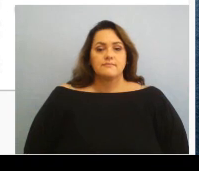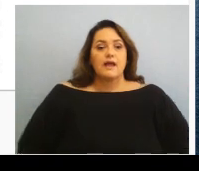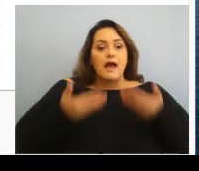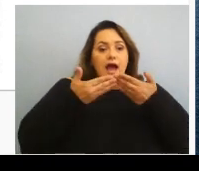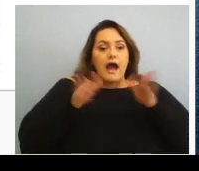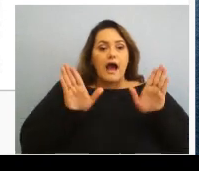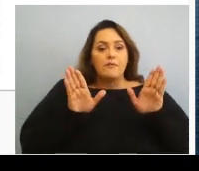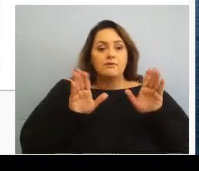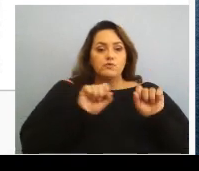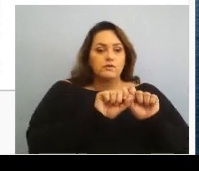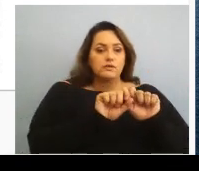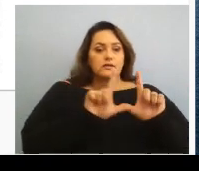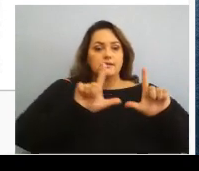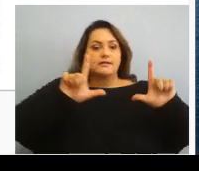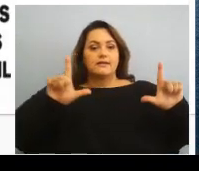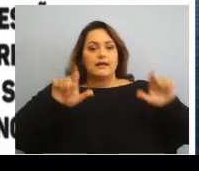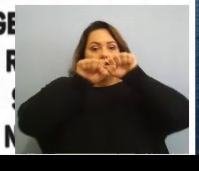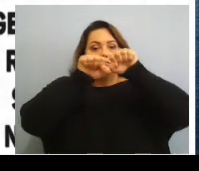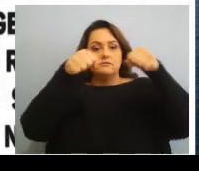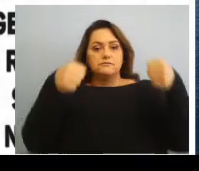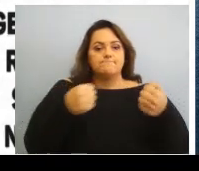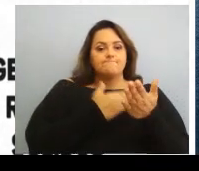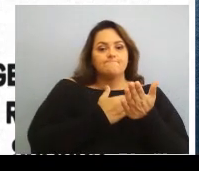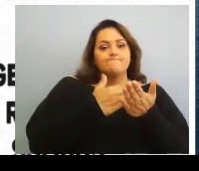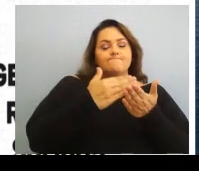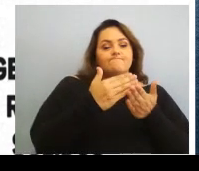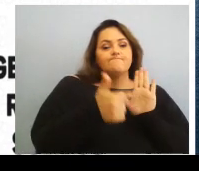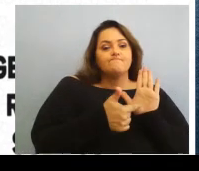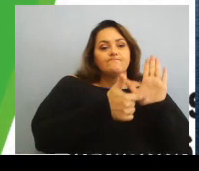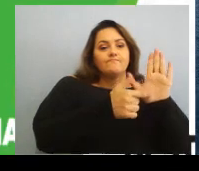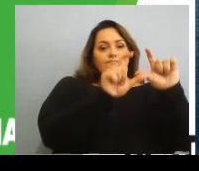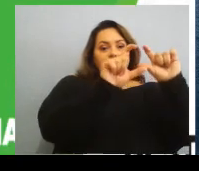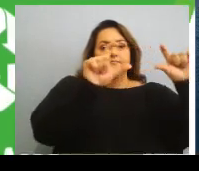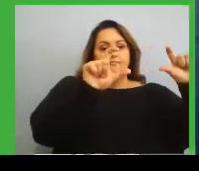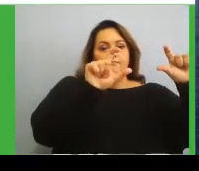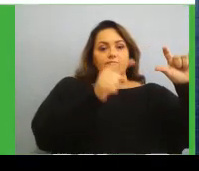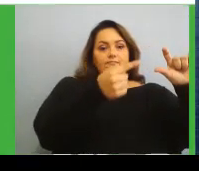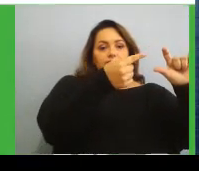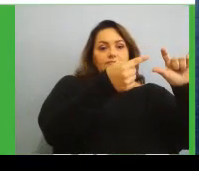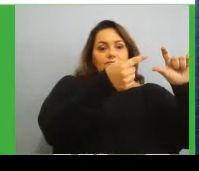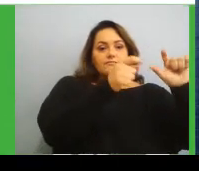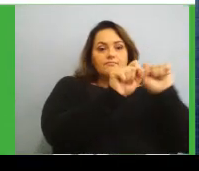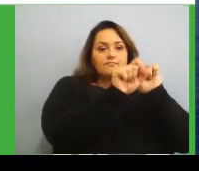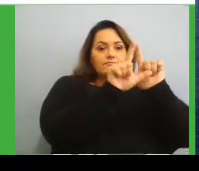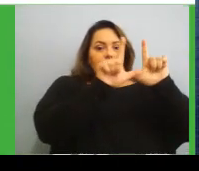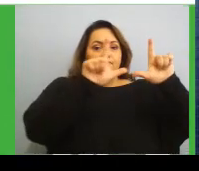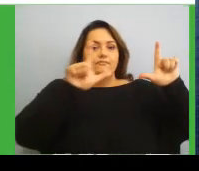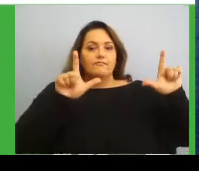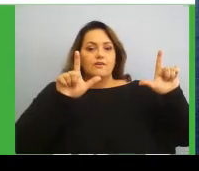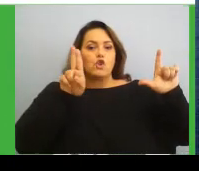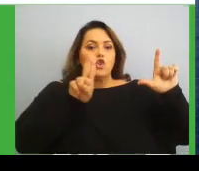a abertura da tela inicial do sistema, onde vai ter inicialmente na parte superior a indicação da